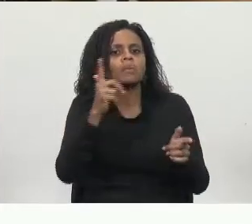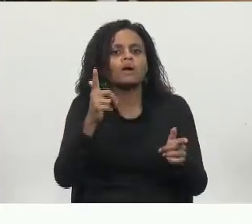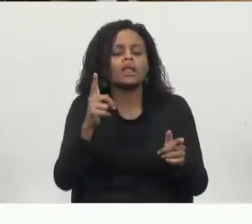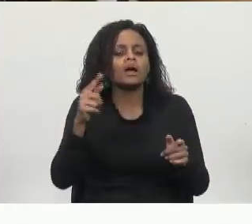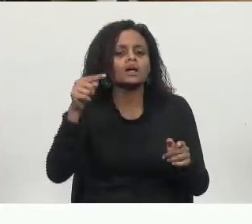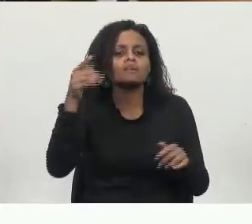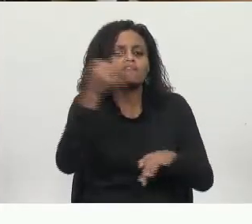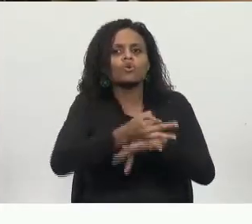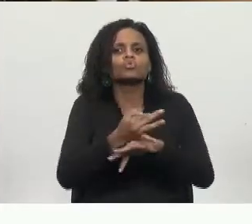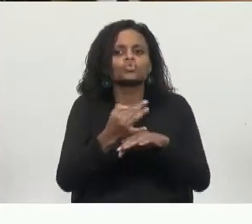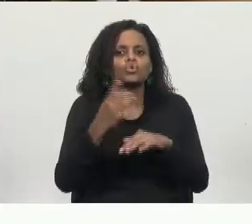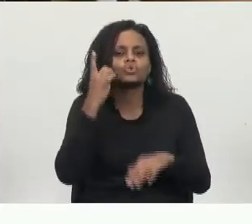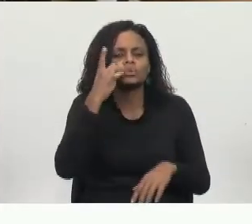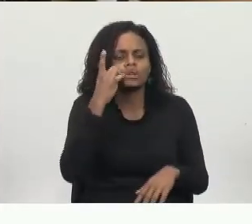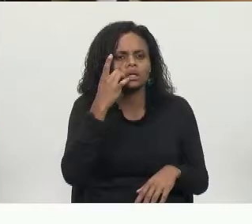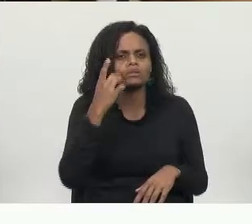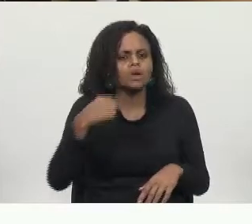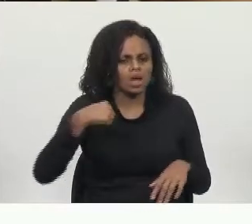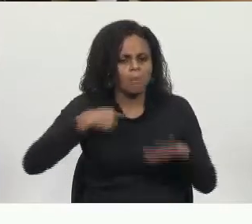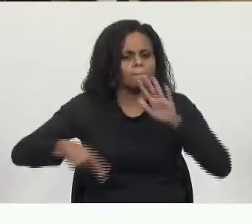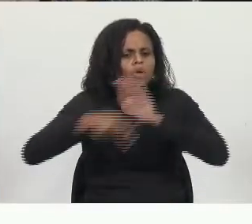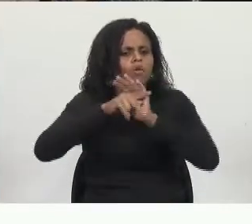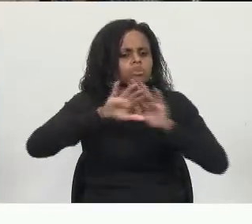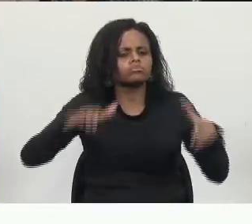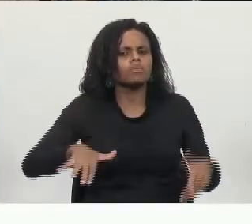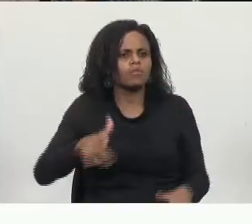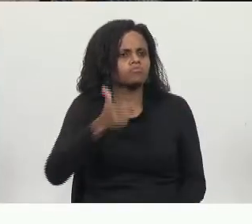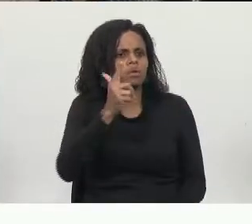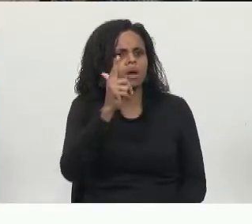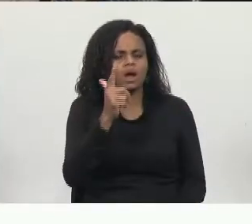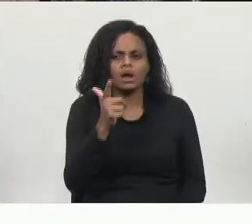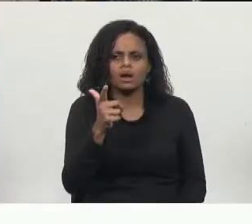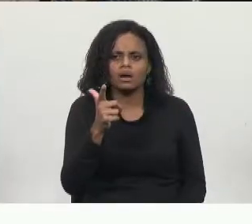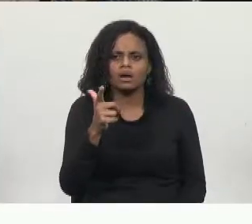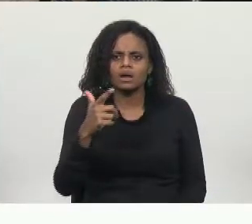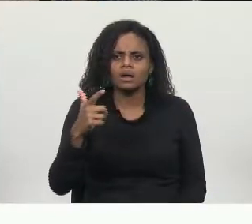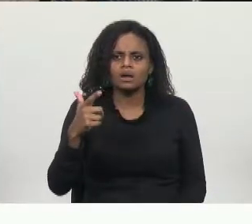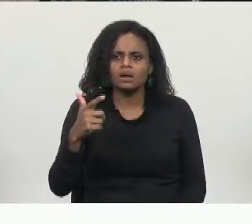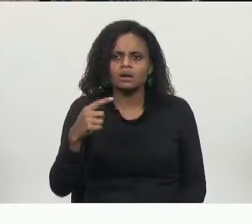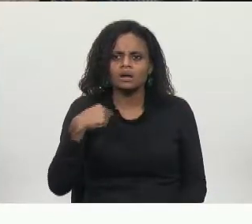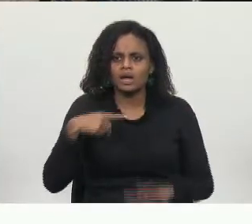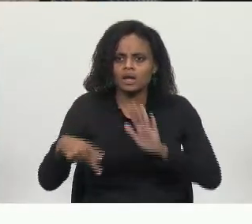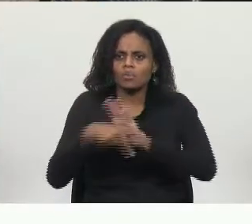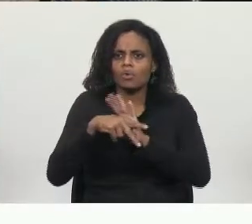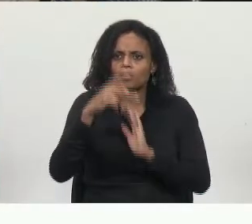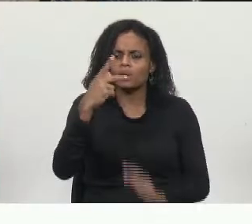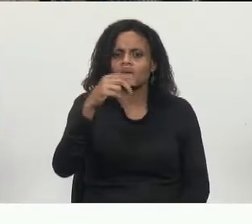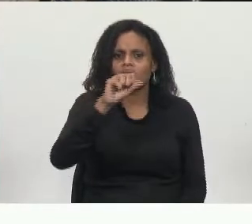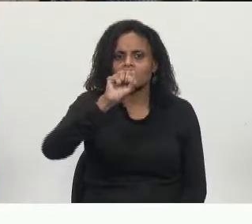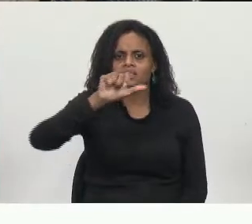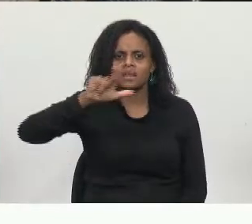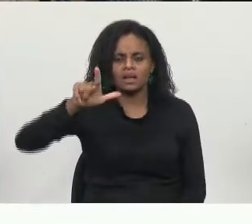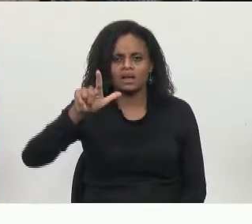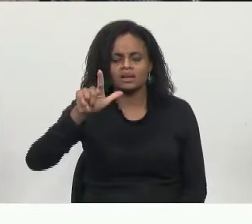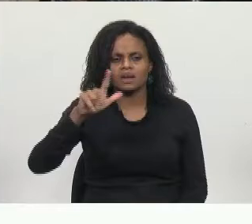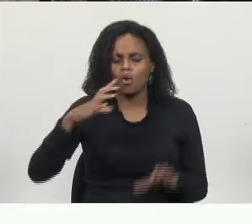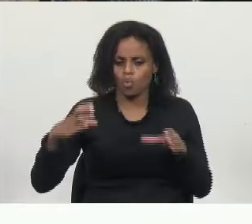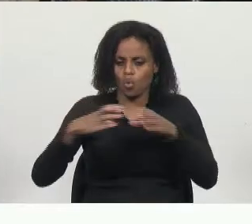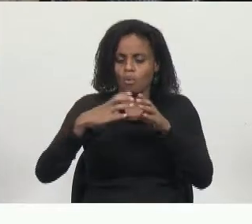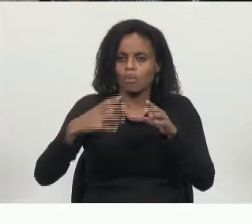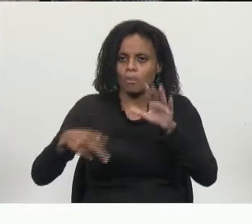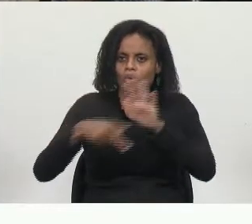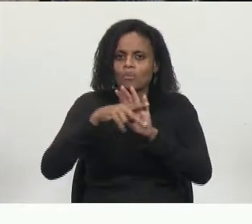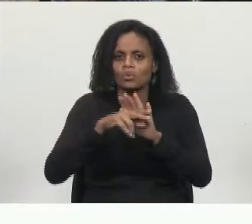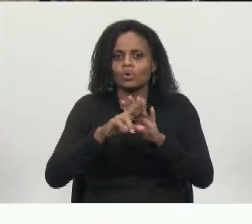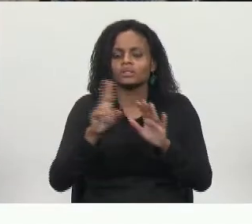da bala não estava lá. O senhor estava lá, senhor? Eu estava lá. Eu acho que nós somos do PSL, né, que leva o título de bancada da bala. Então, nós